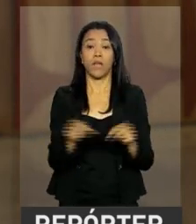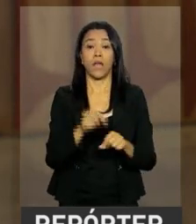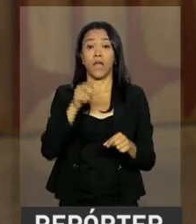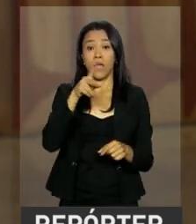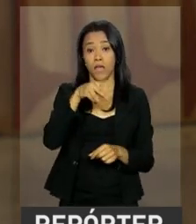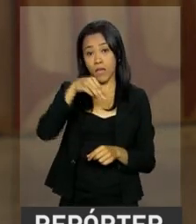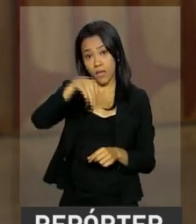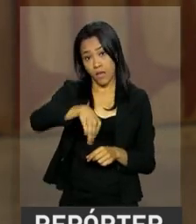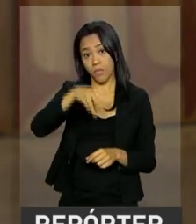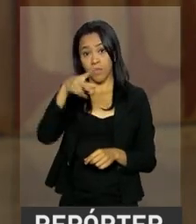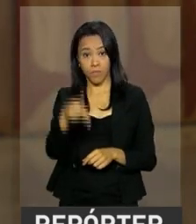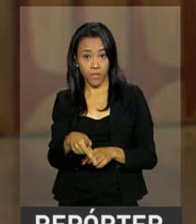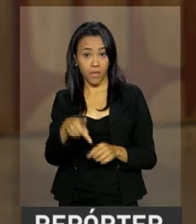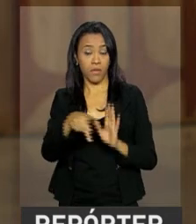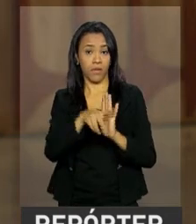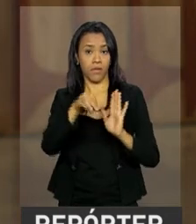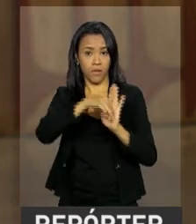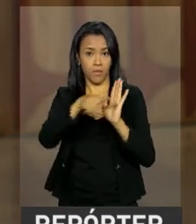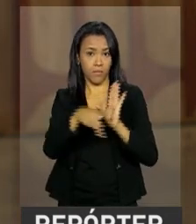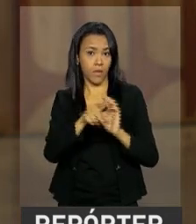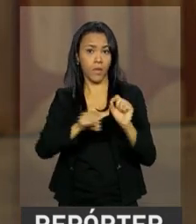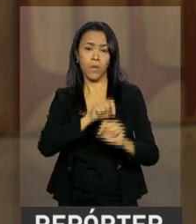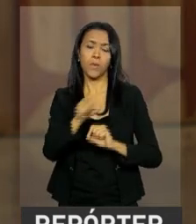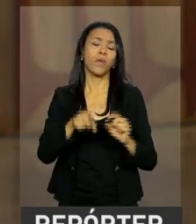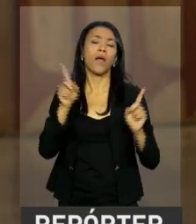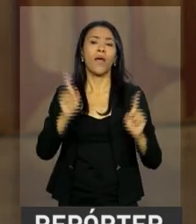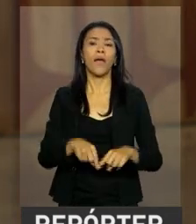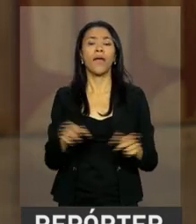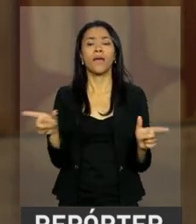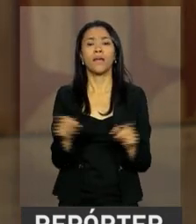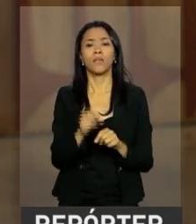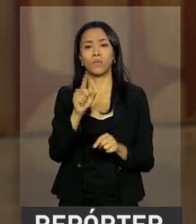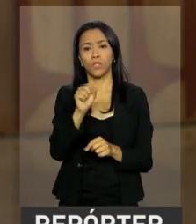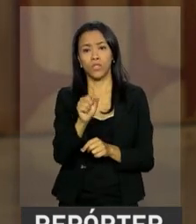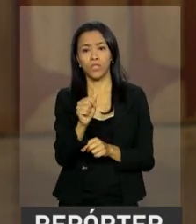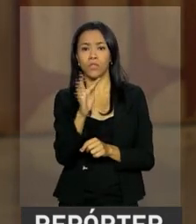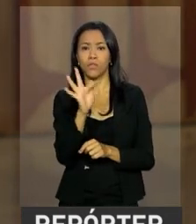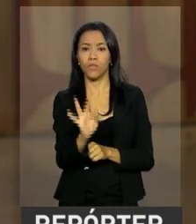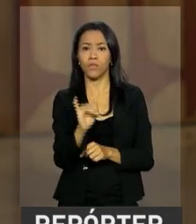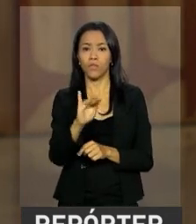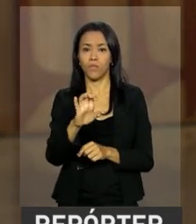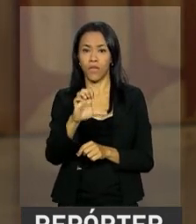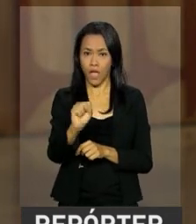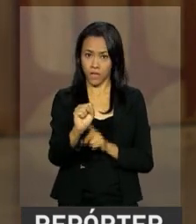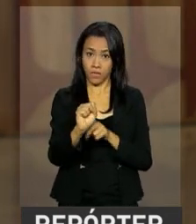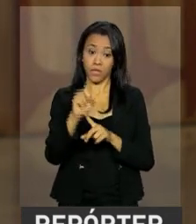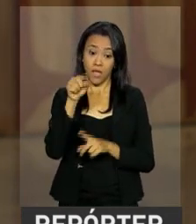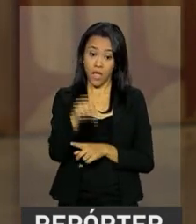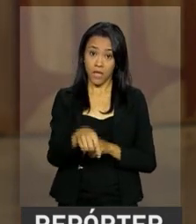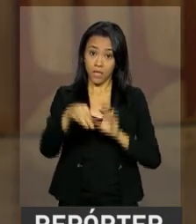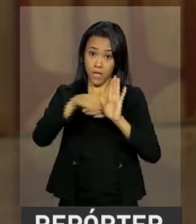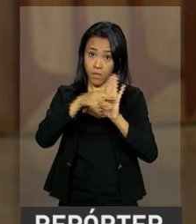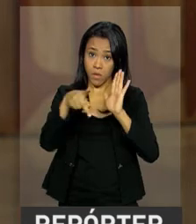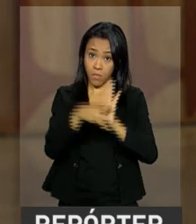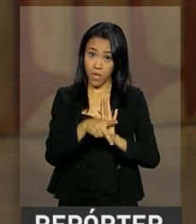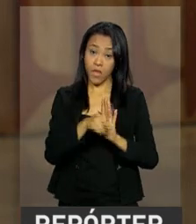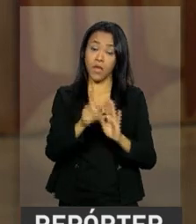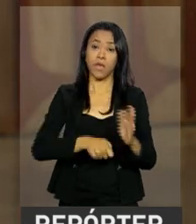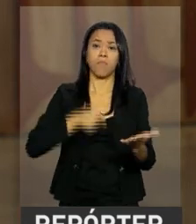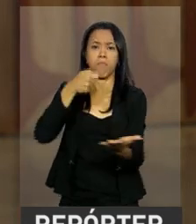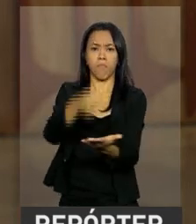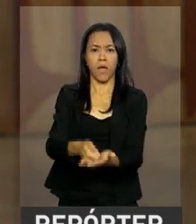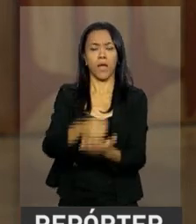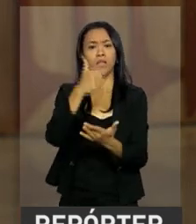FIES, a medida provisória do Fundo de Financiamento Estudantil. Essa MP ela prevê que a obrigação de remuneração dos bancos